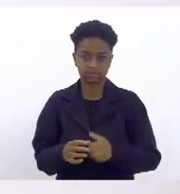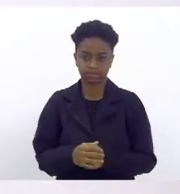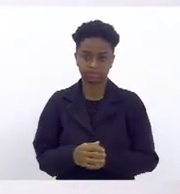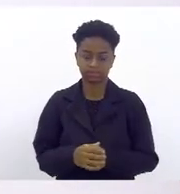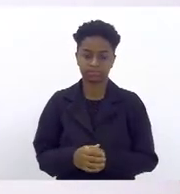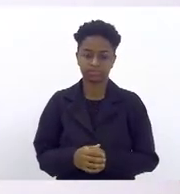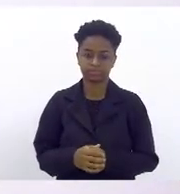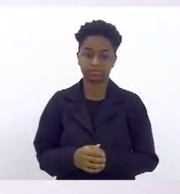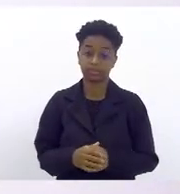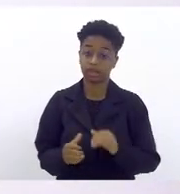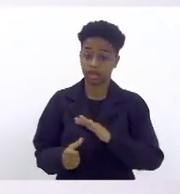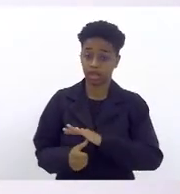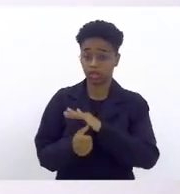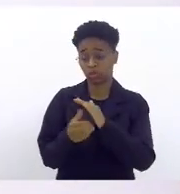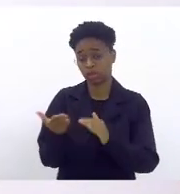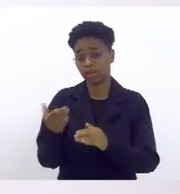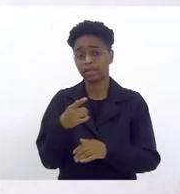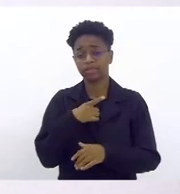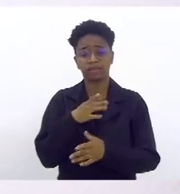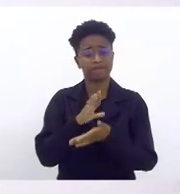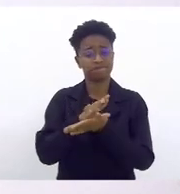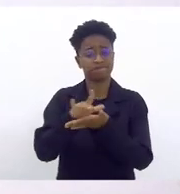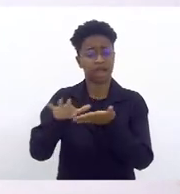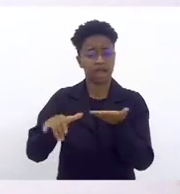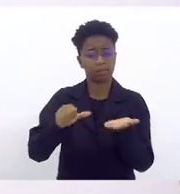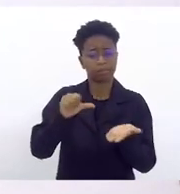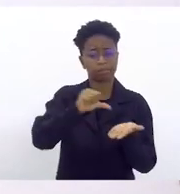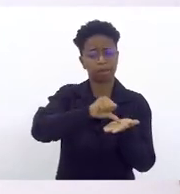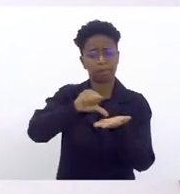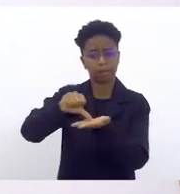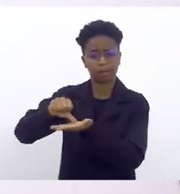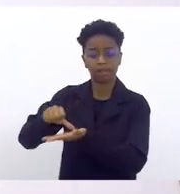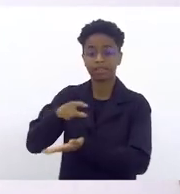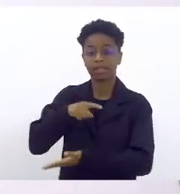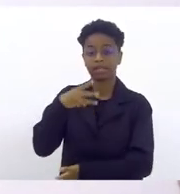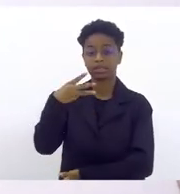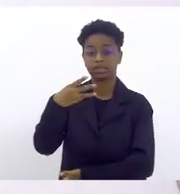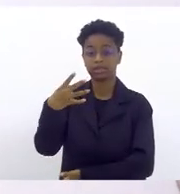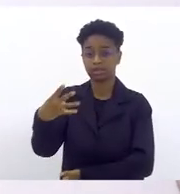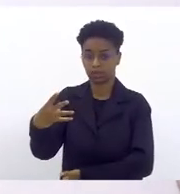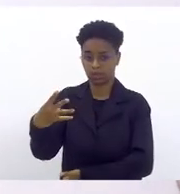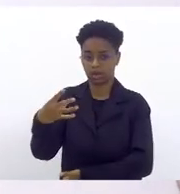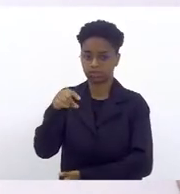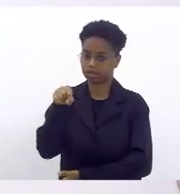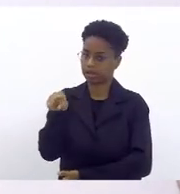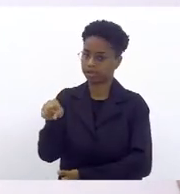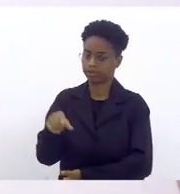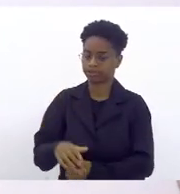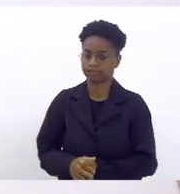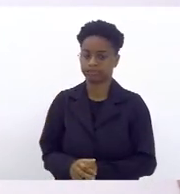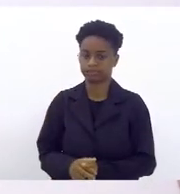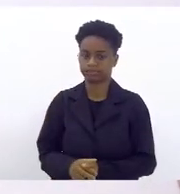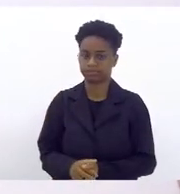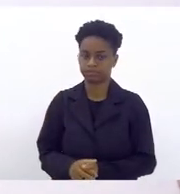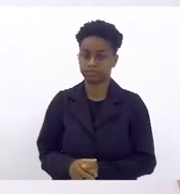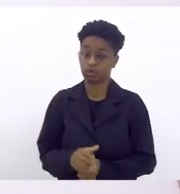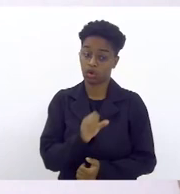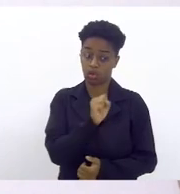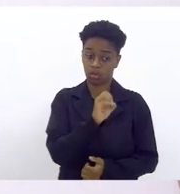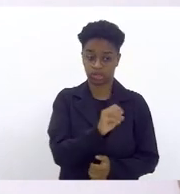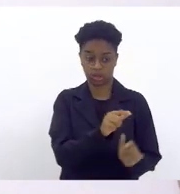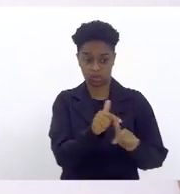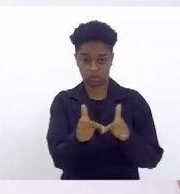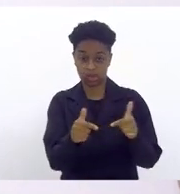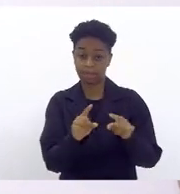lá mas só lá tem várias unidades hospitalares nós temos 34 das 80 mas sem